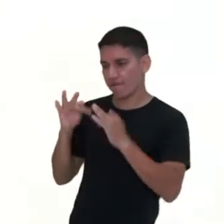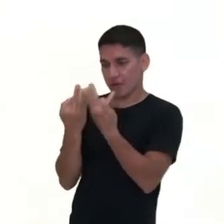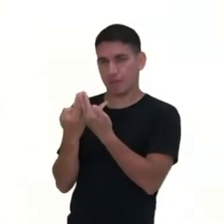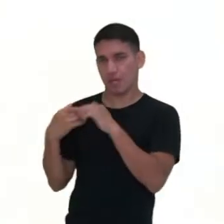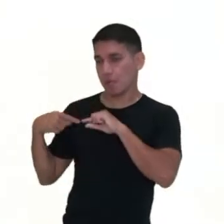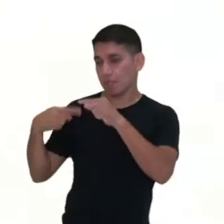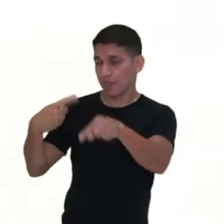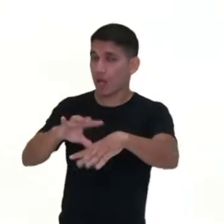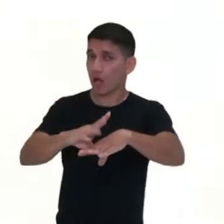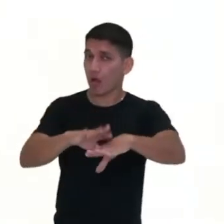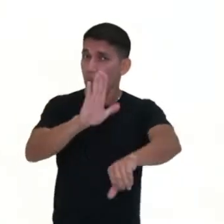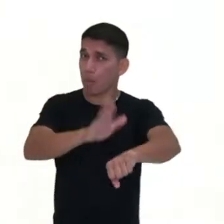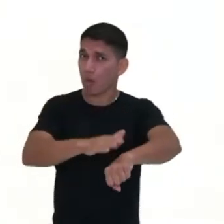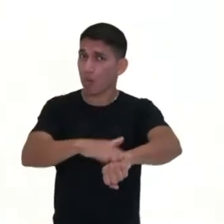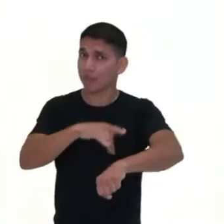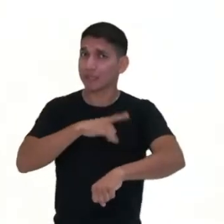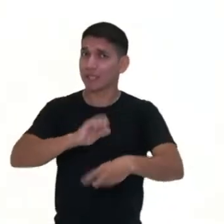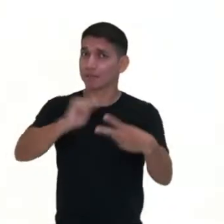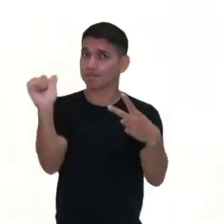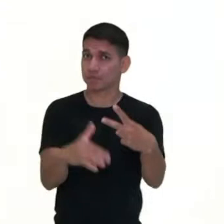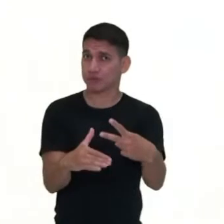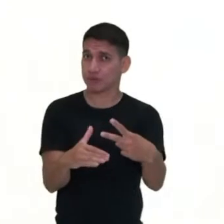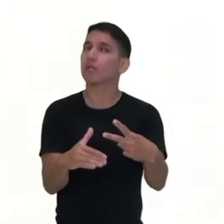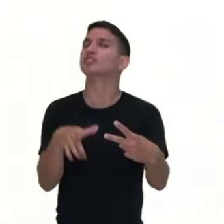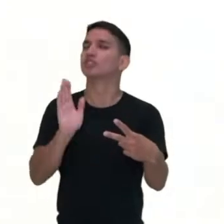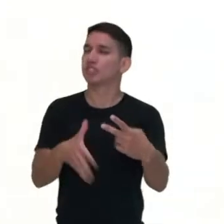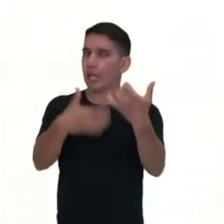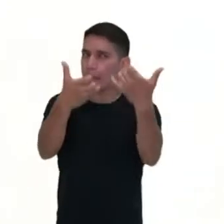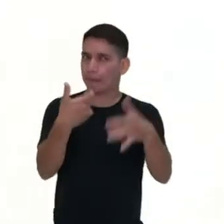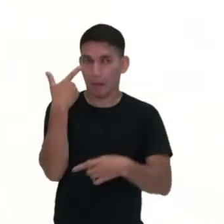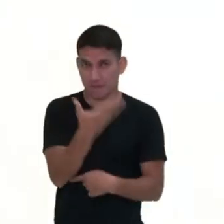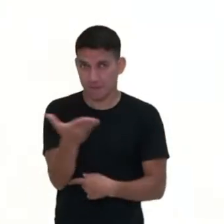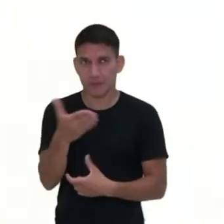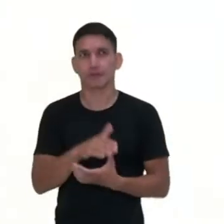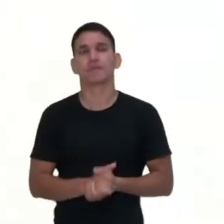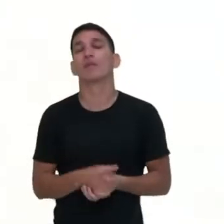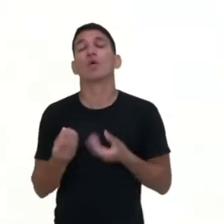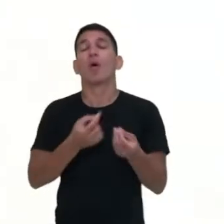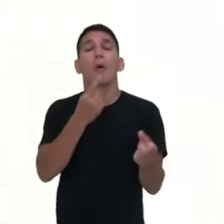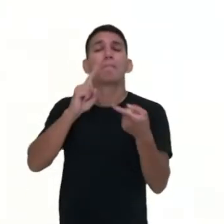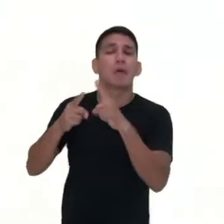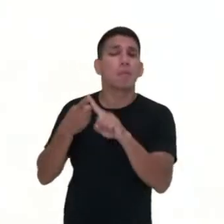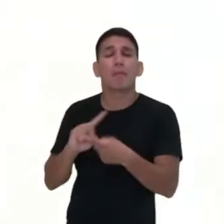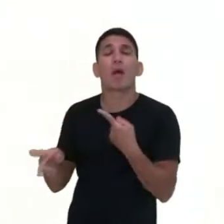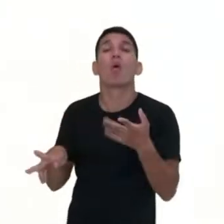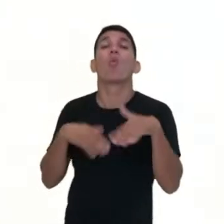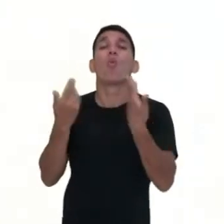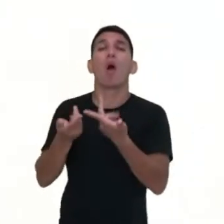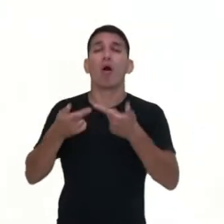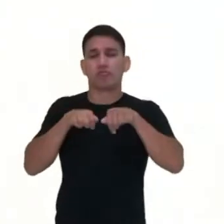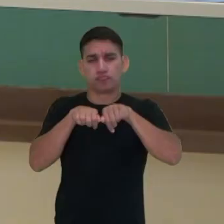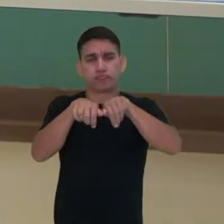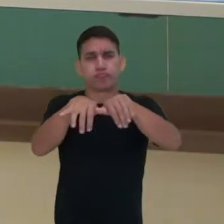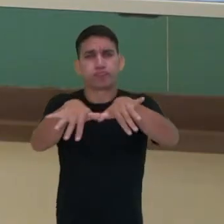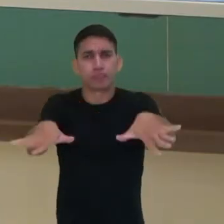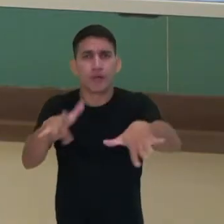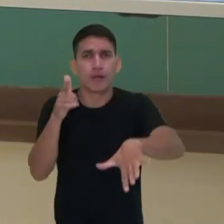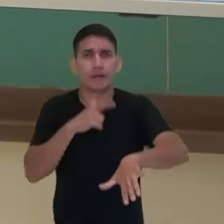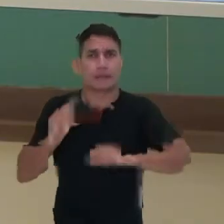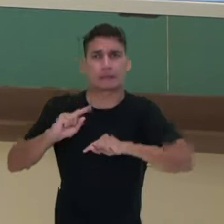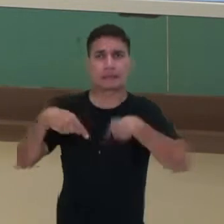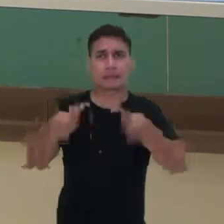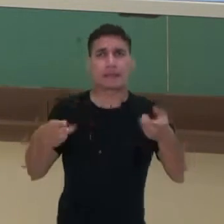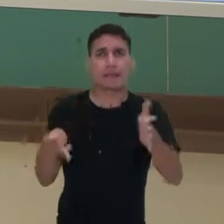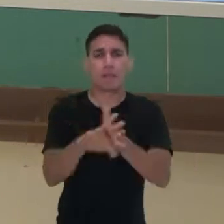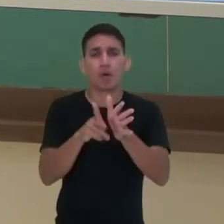de uma doença autossômica recessiva. Já está definindo para vocês. Identifique os genótipos abaixo, onde os símbolos preenchidos são